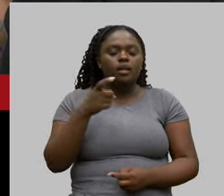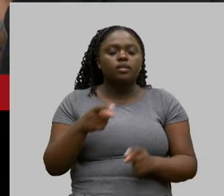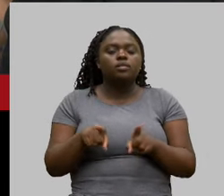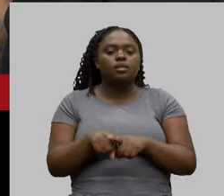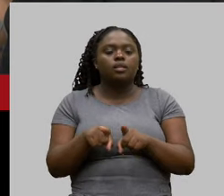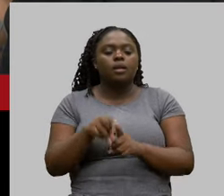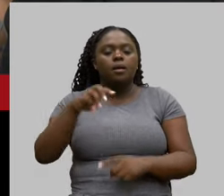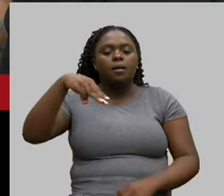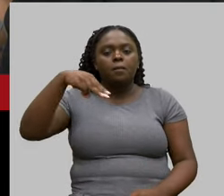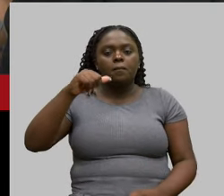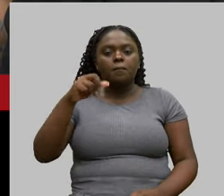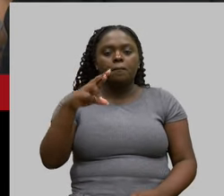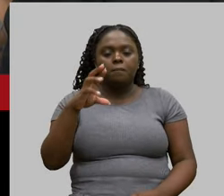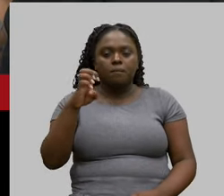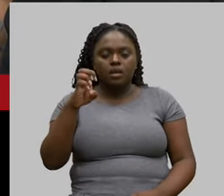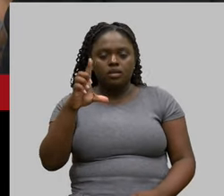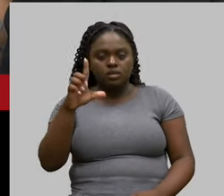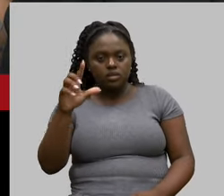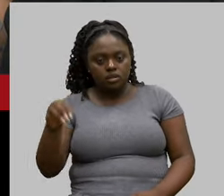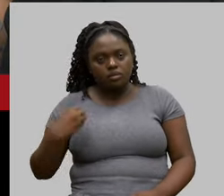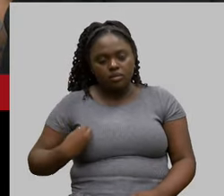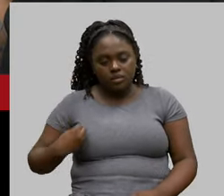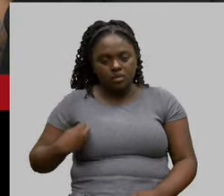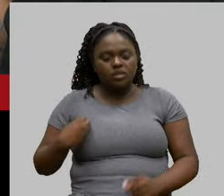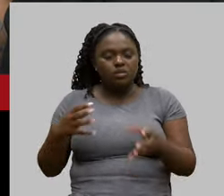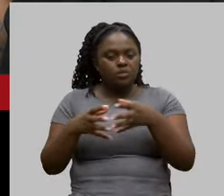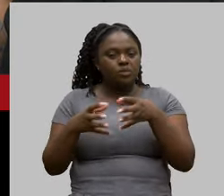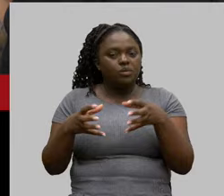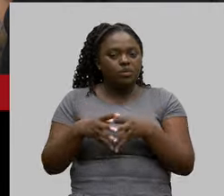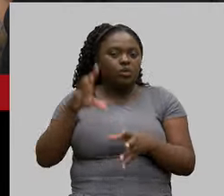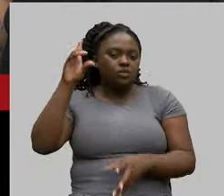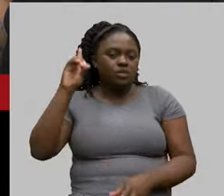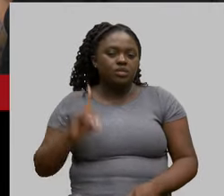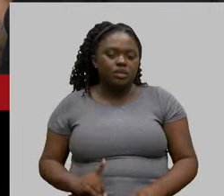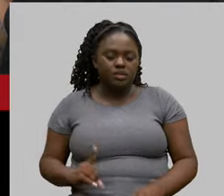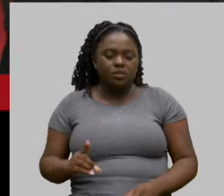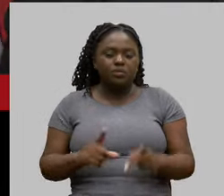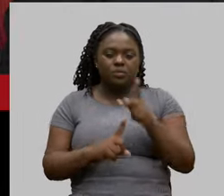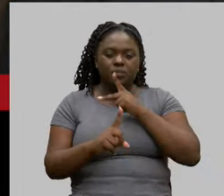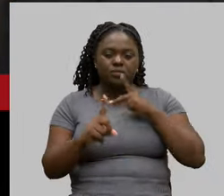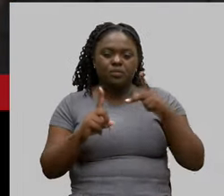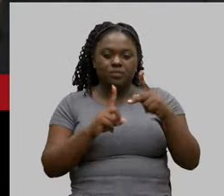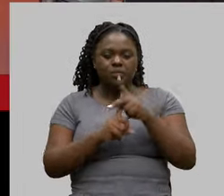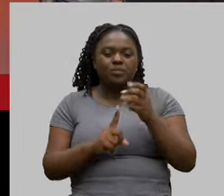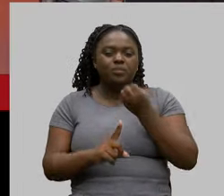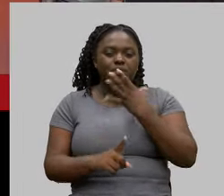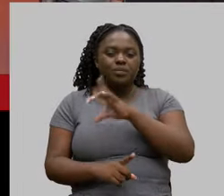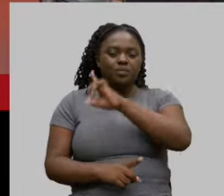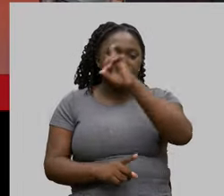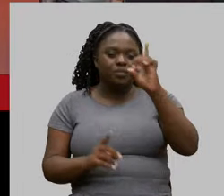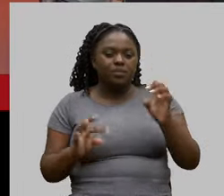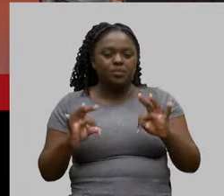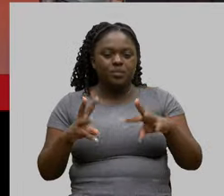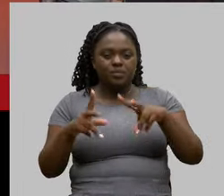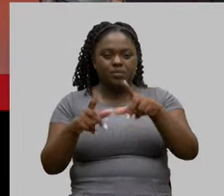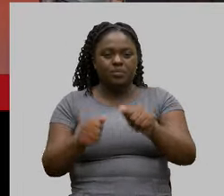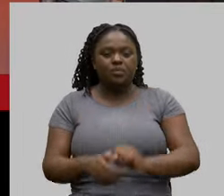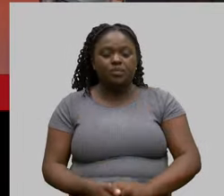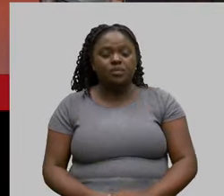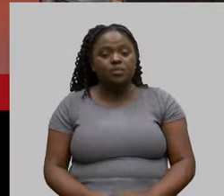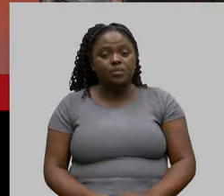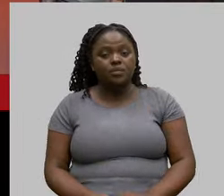também faz parte da nossa comissão de direito previdenciário muito bom dia a todos ouviremos